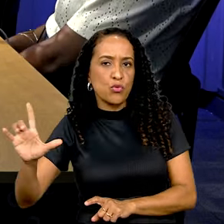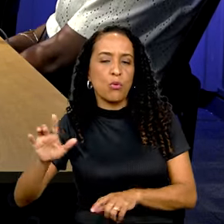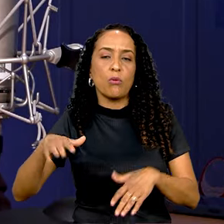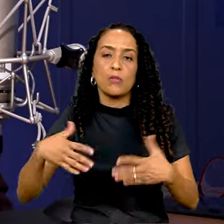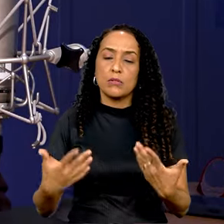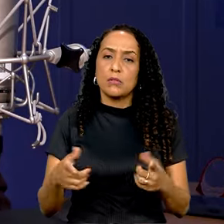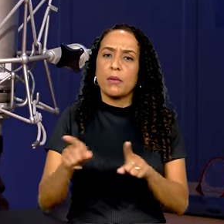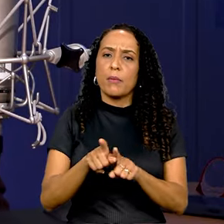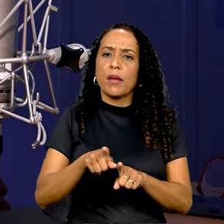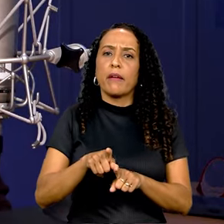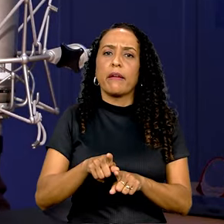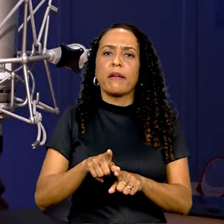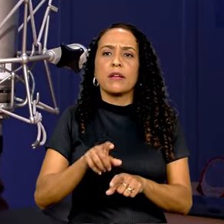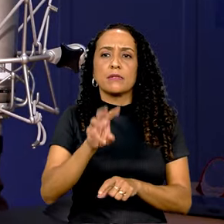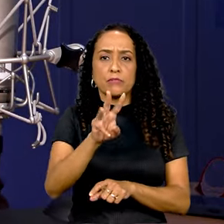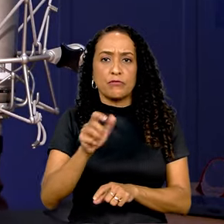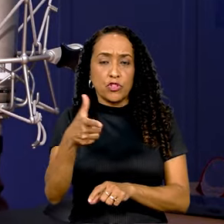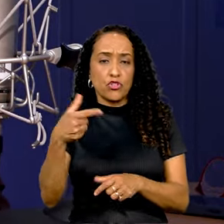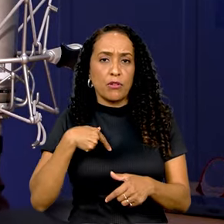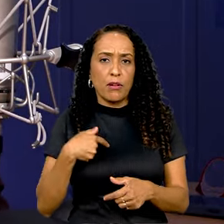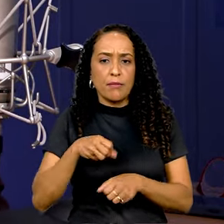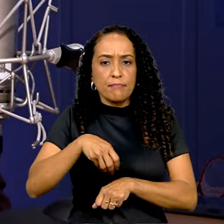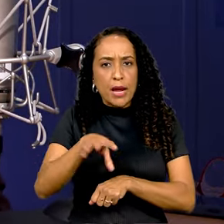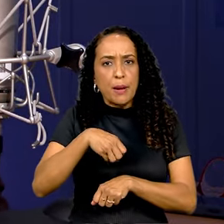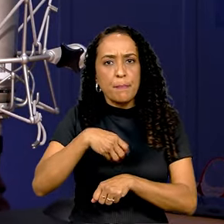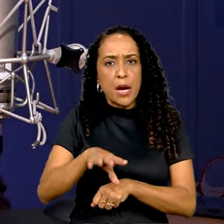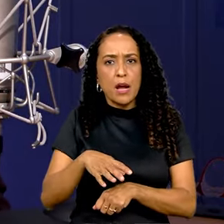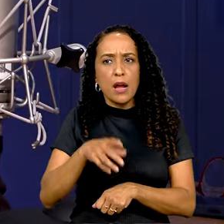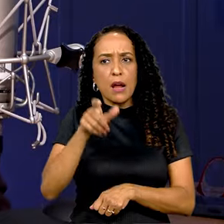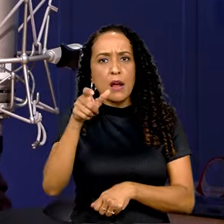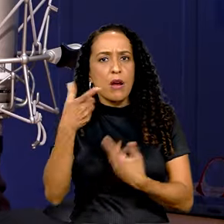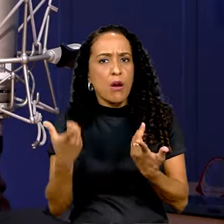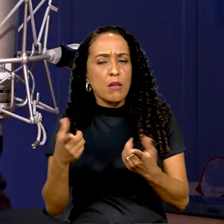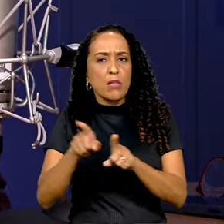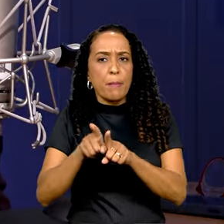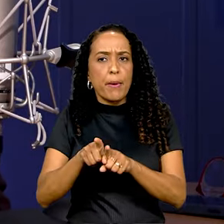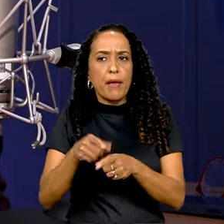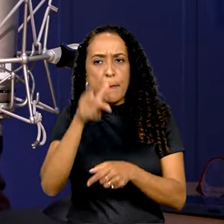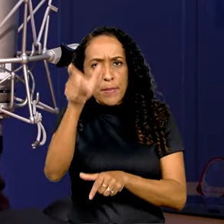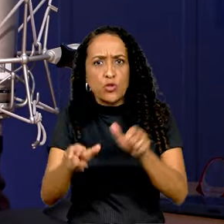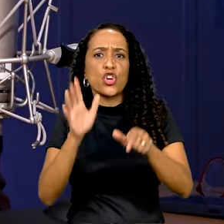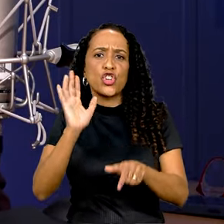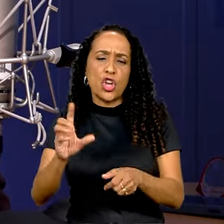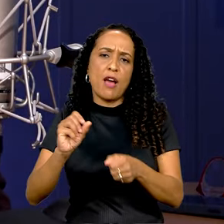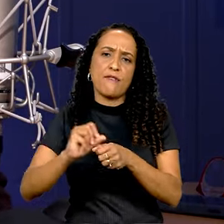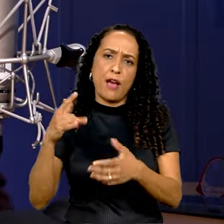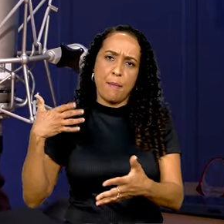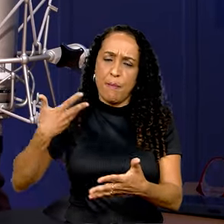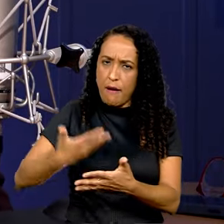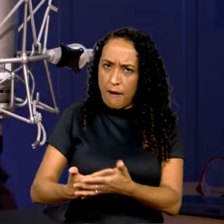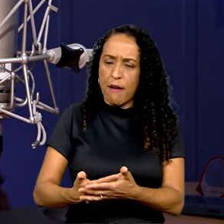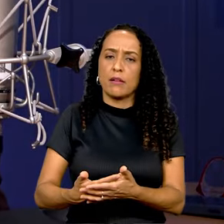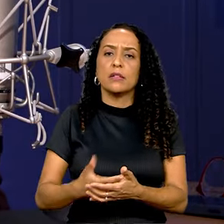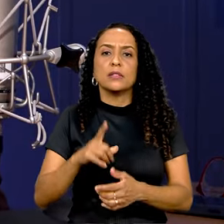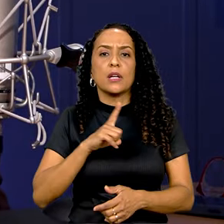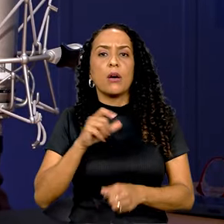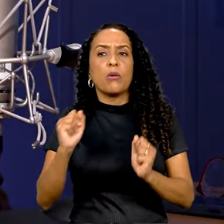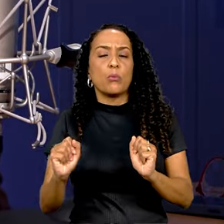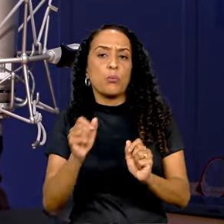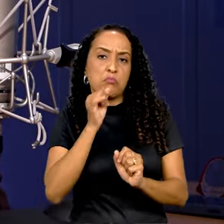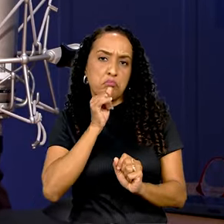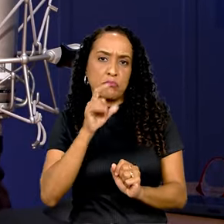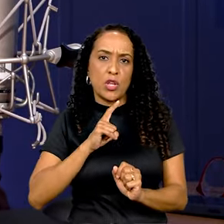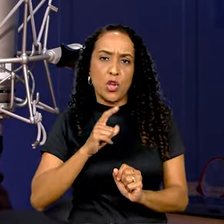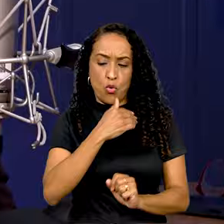política como a gente quer dar exemplos de quem já faz Giovana Para apoiar e daí pensando no país a gente pode ter governo federal